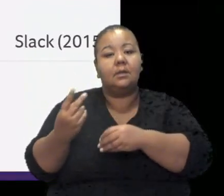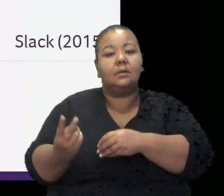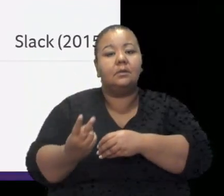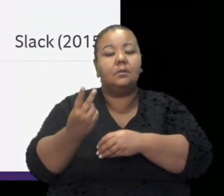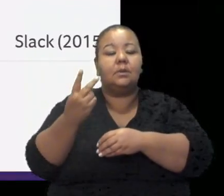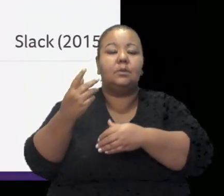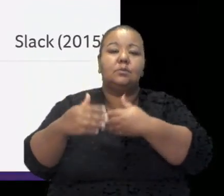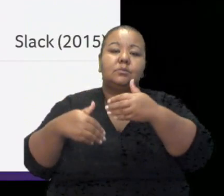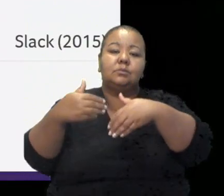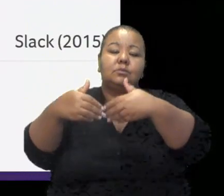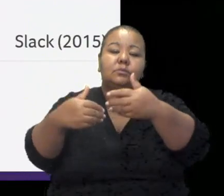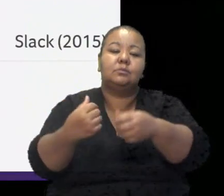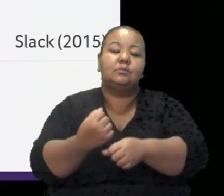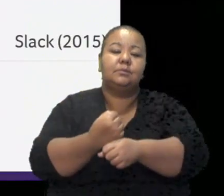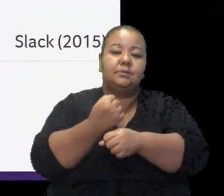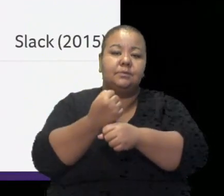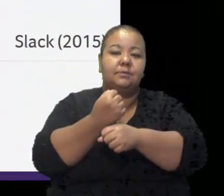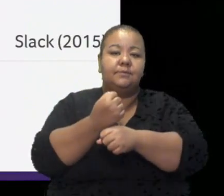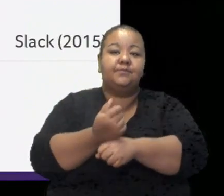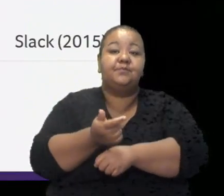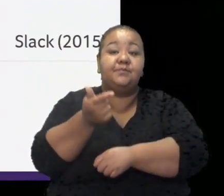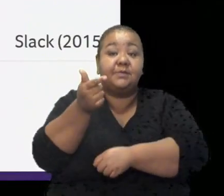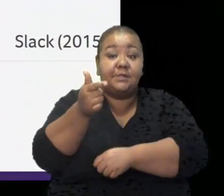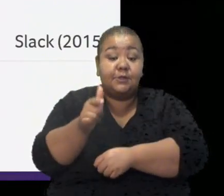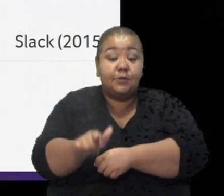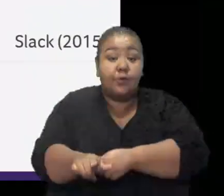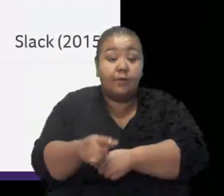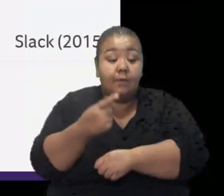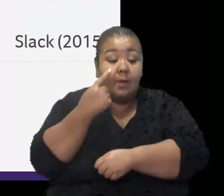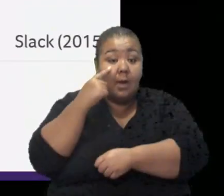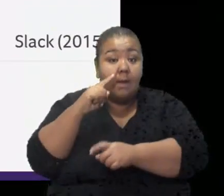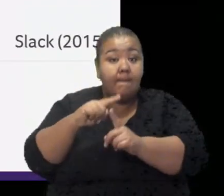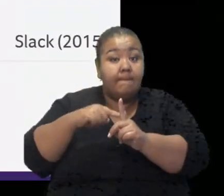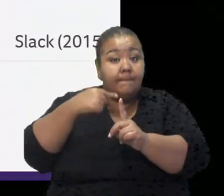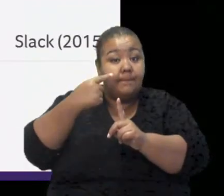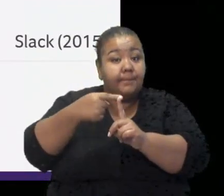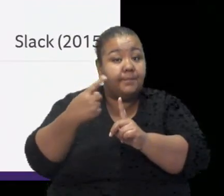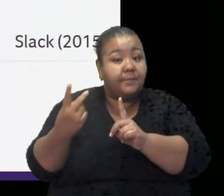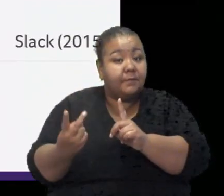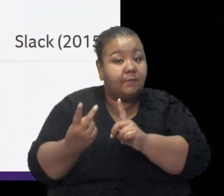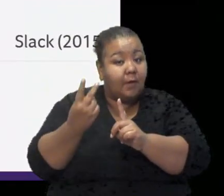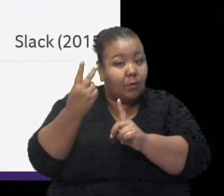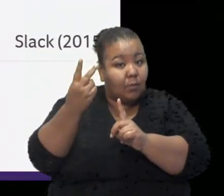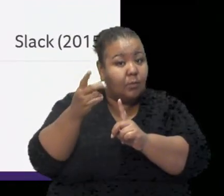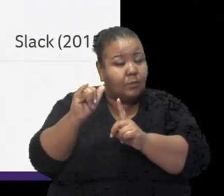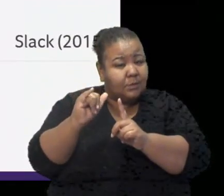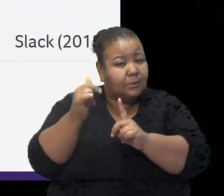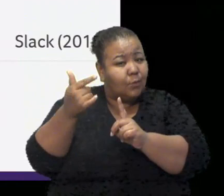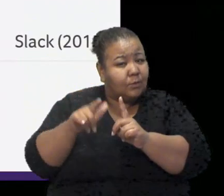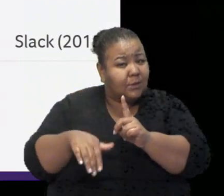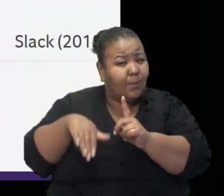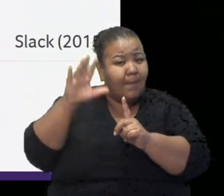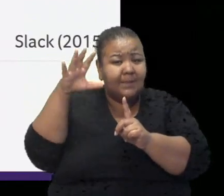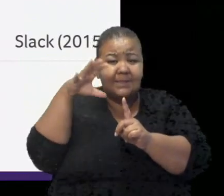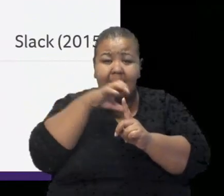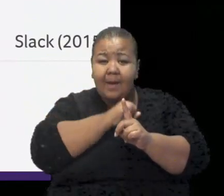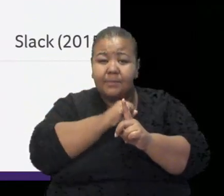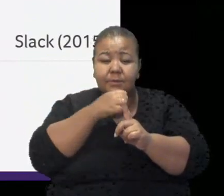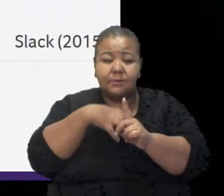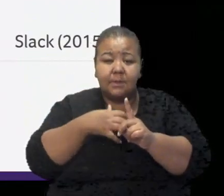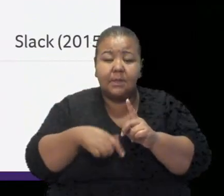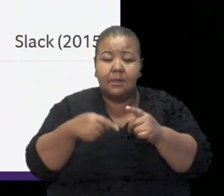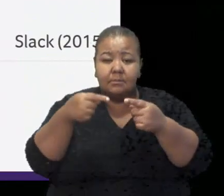ao processo de produção. De novo, aqui a questão de agregar valor, e se eu consigo fazer mais rápido, de maneira mais